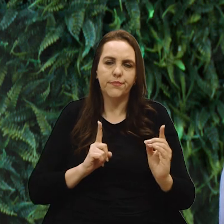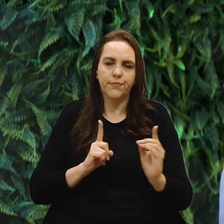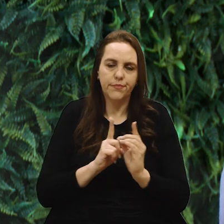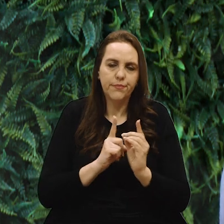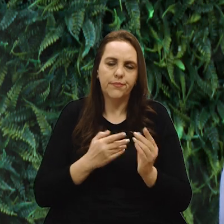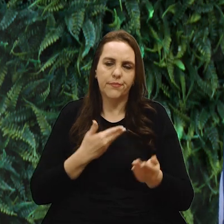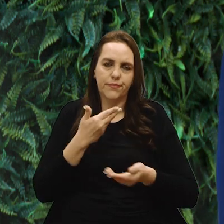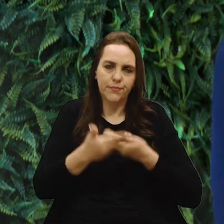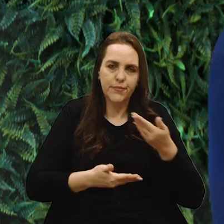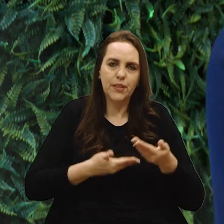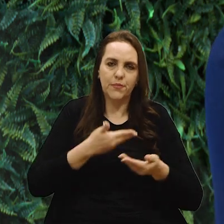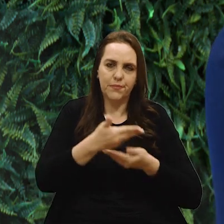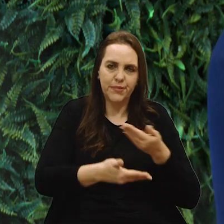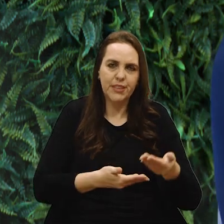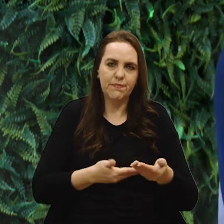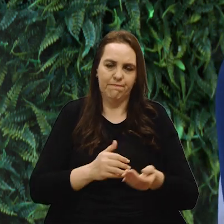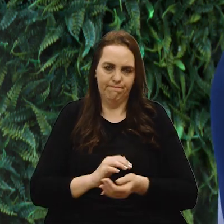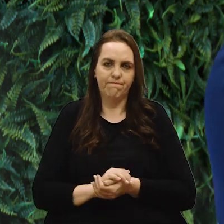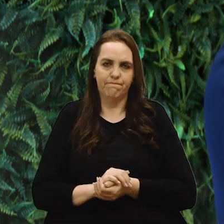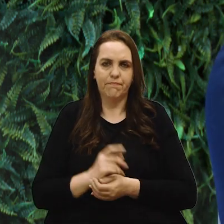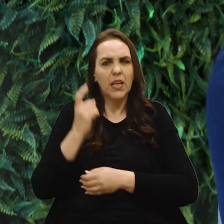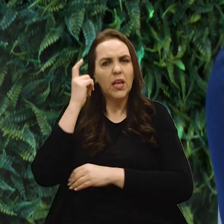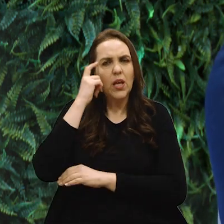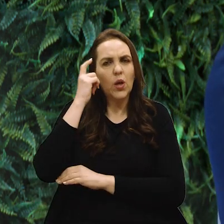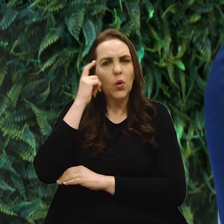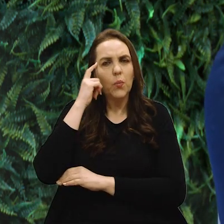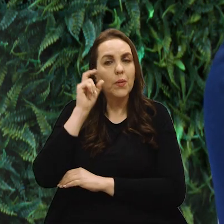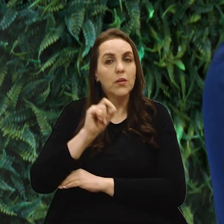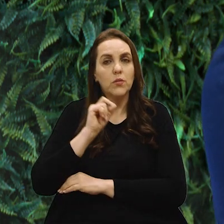intervenções, né? Eu costumo pensar que...